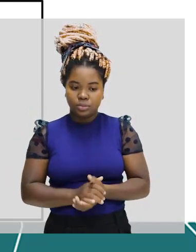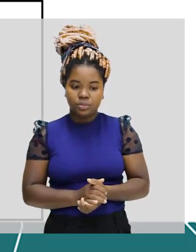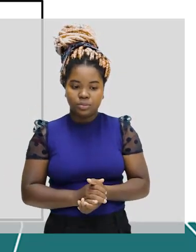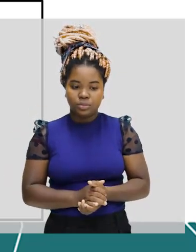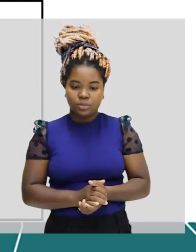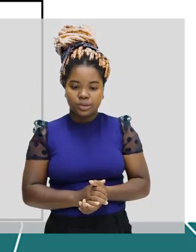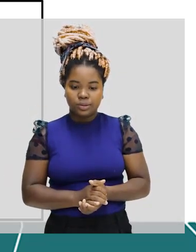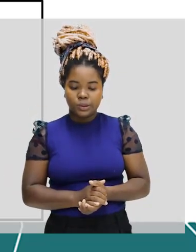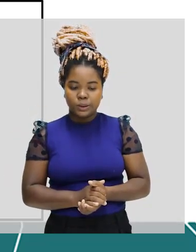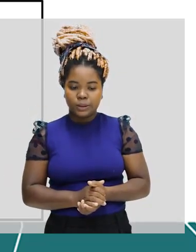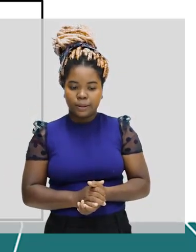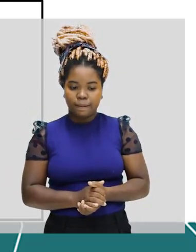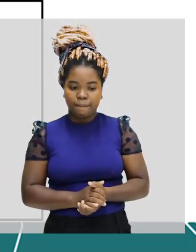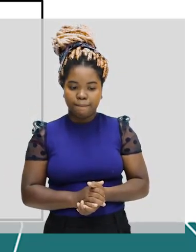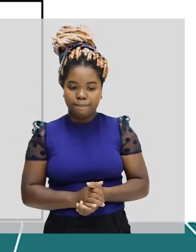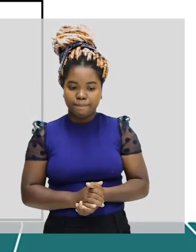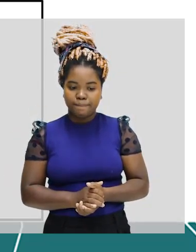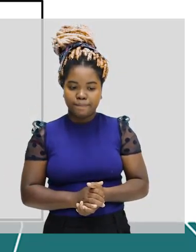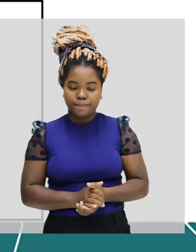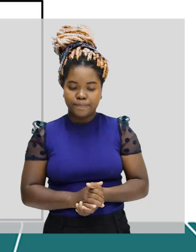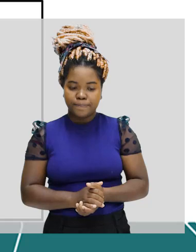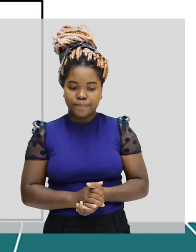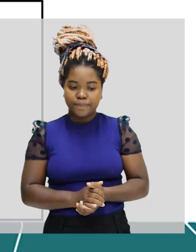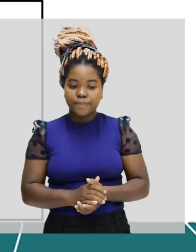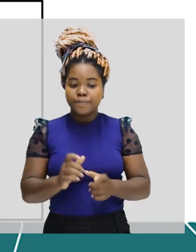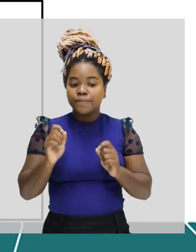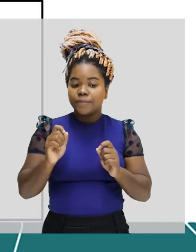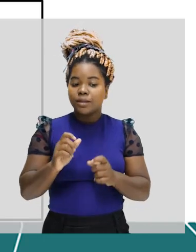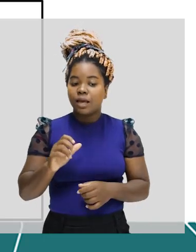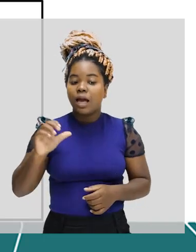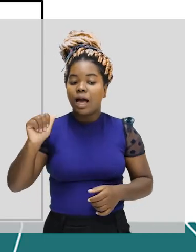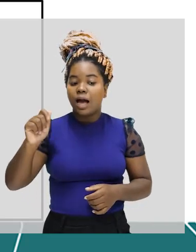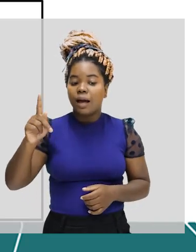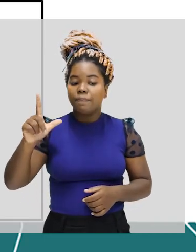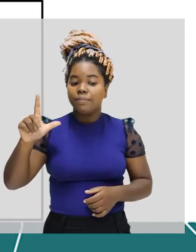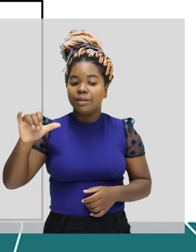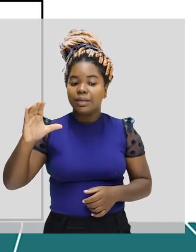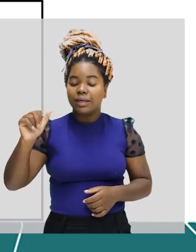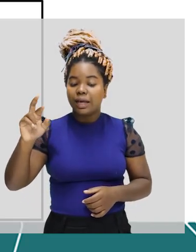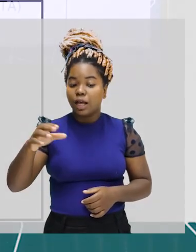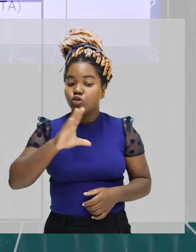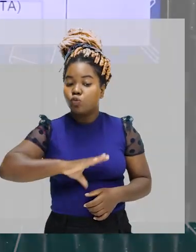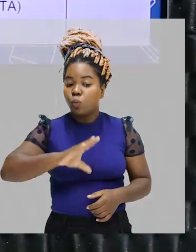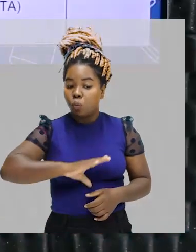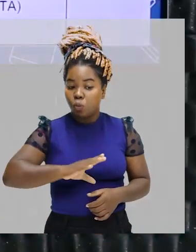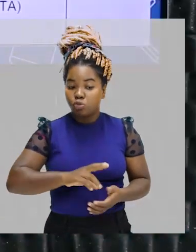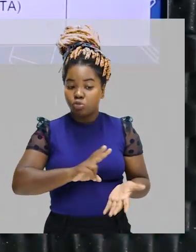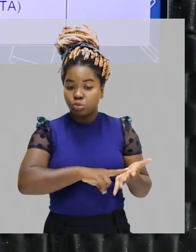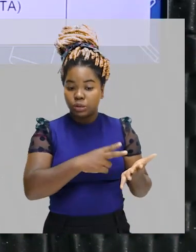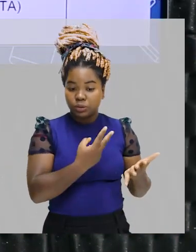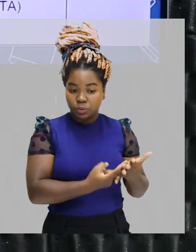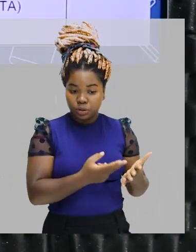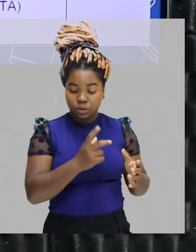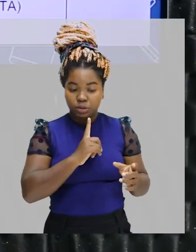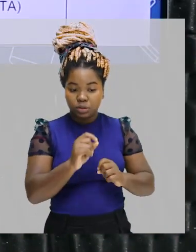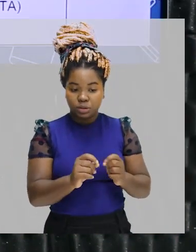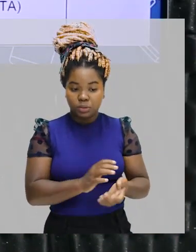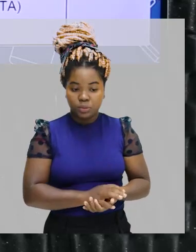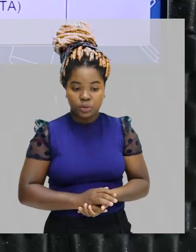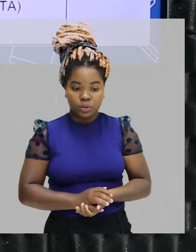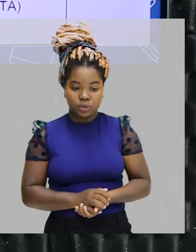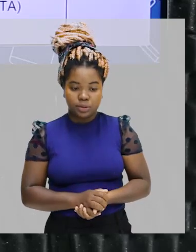aplicar. Application seria a aplicação. No português, quando a gente vai fazer a tradução, nós traduzimos esse